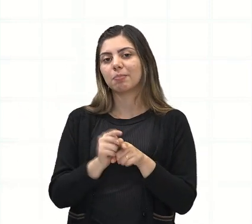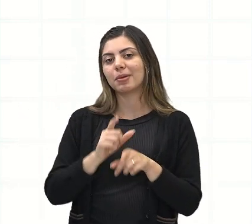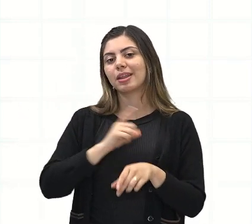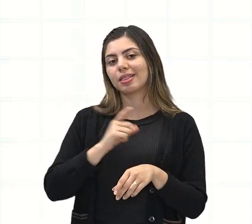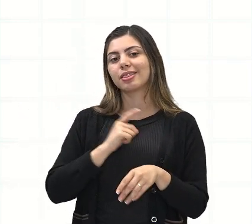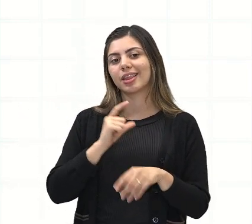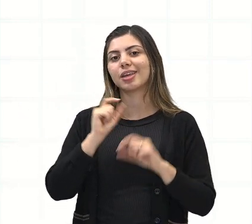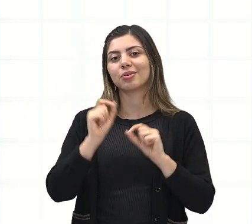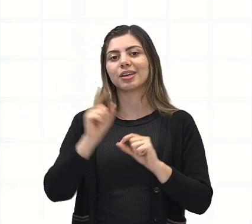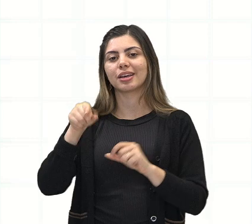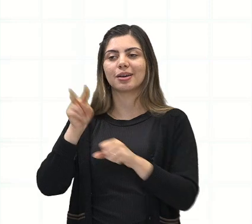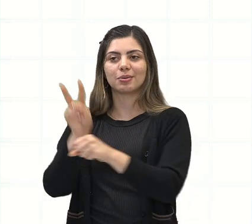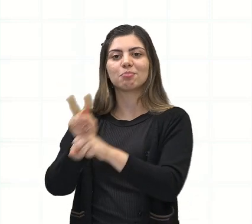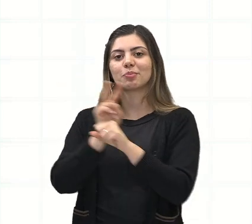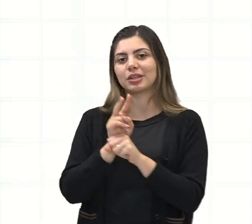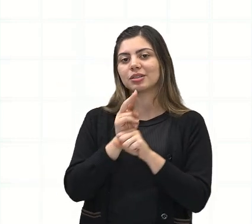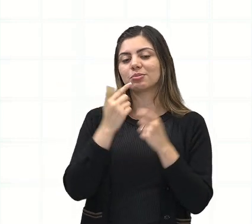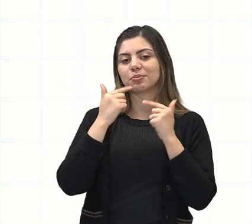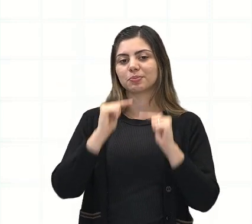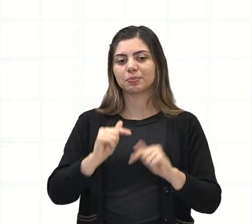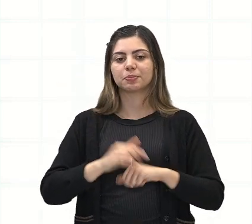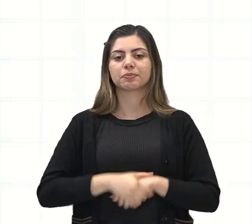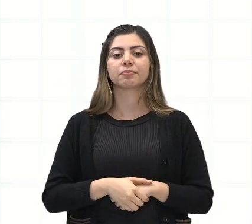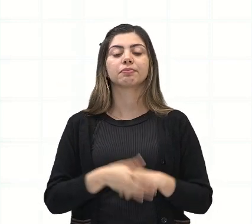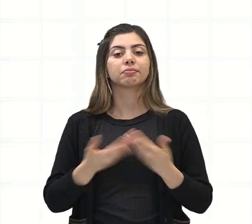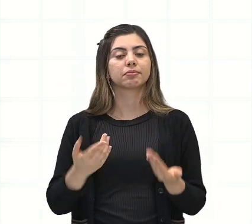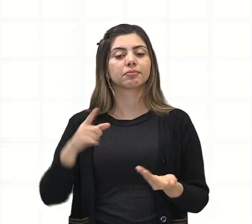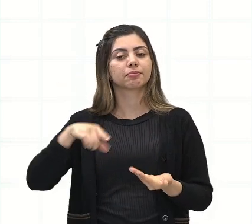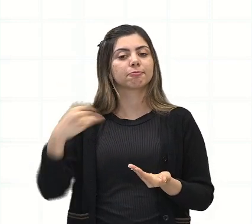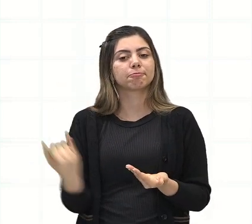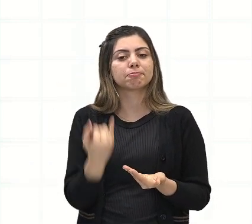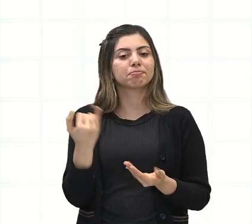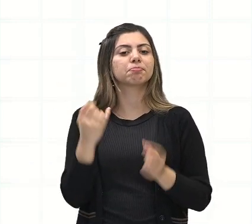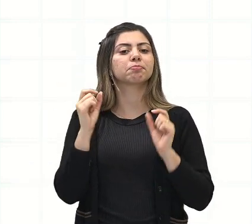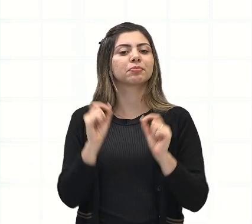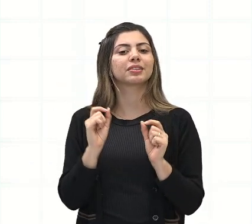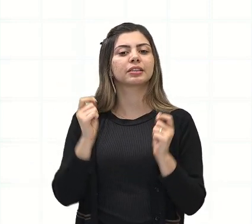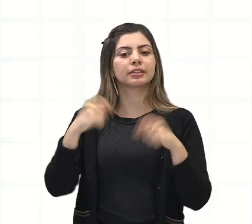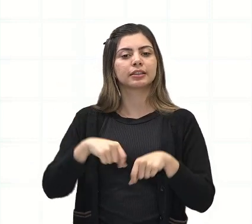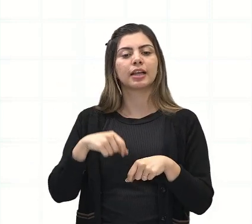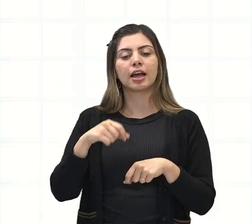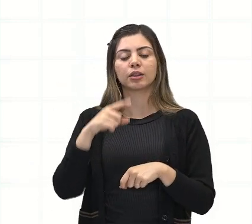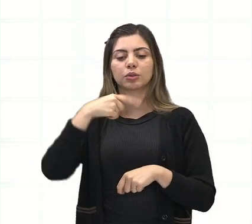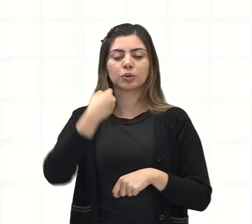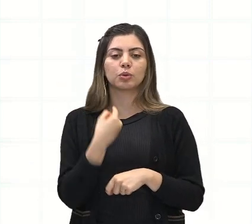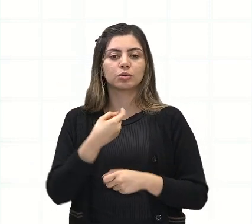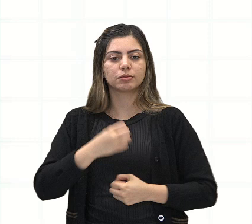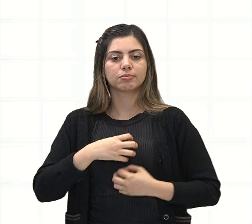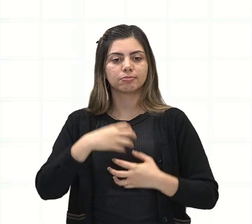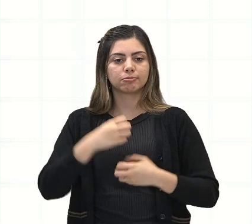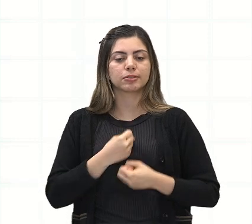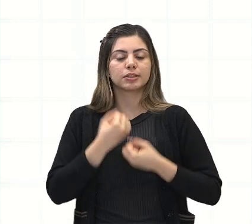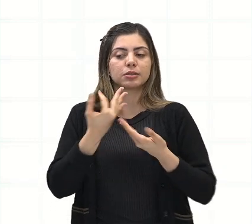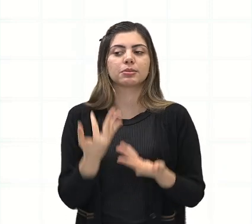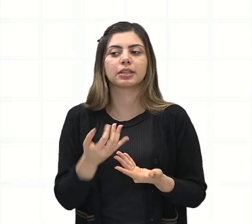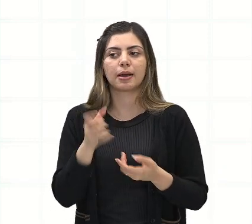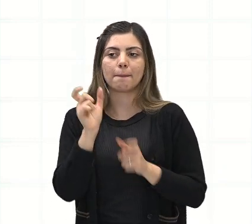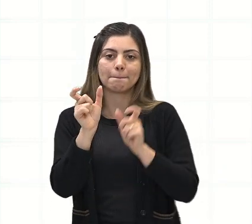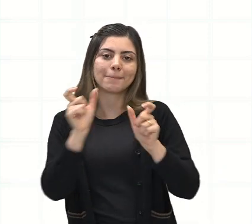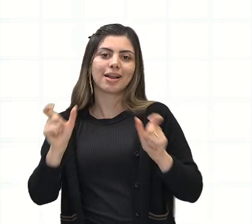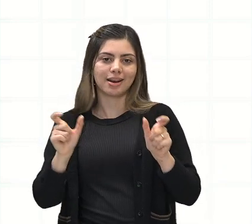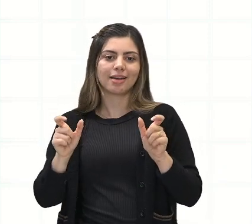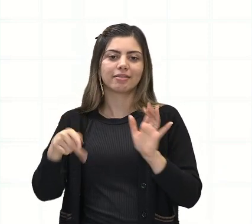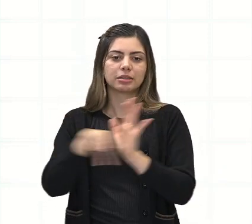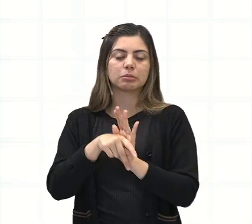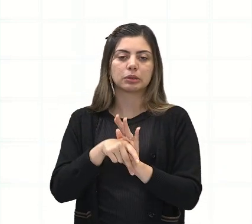funciona como um agregador. Eles desempenham um papel importante no enriquecimento do vocabulário e na expressão de conceitos específicos